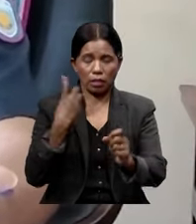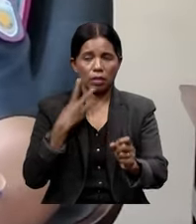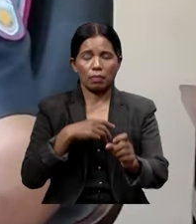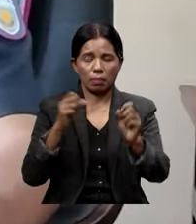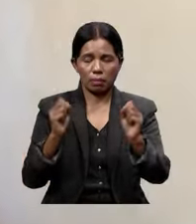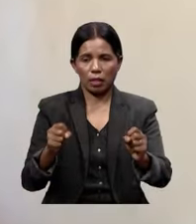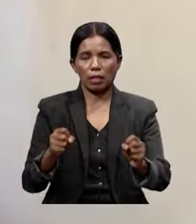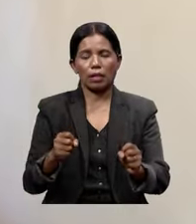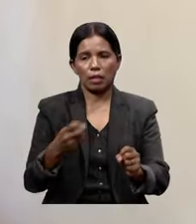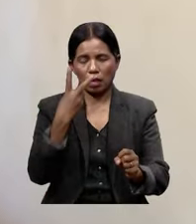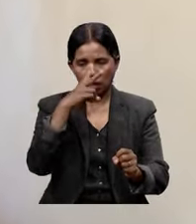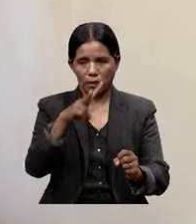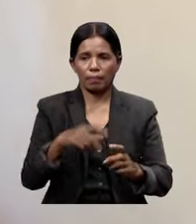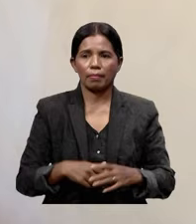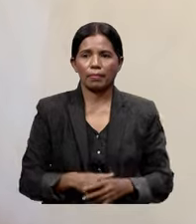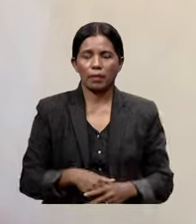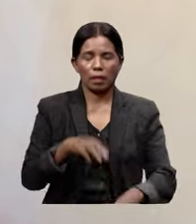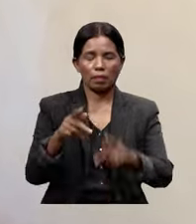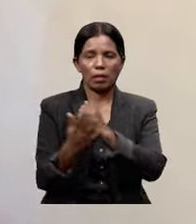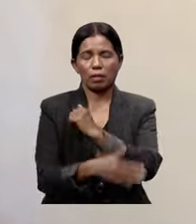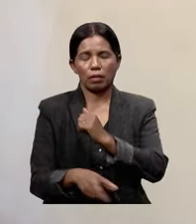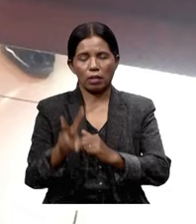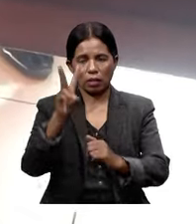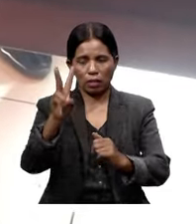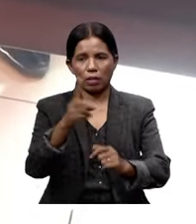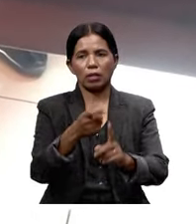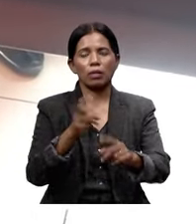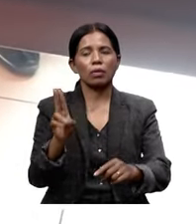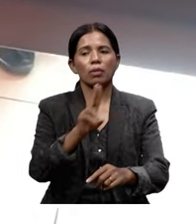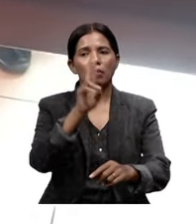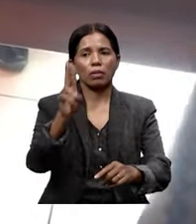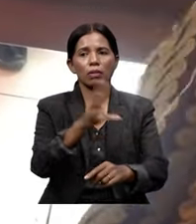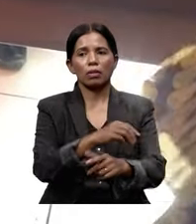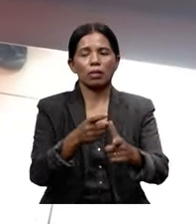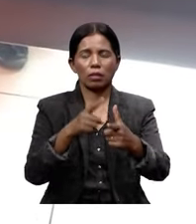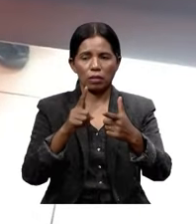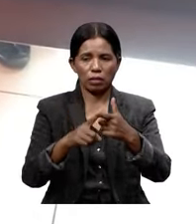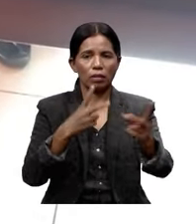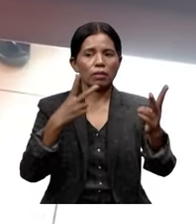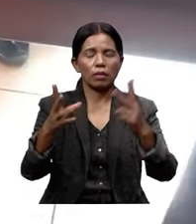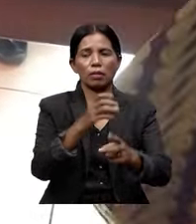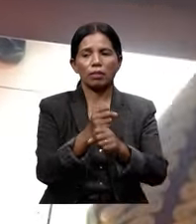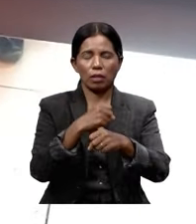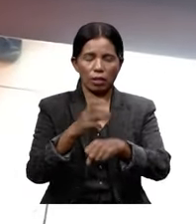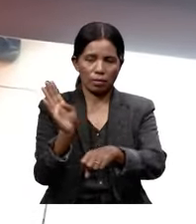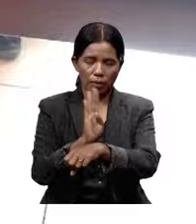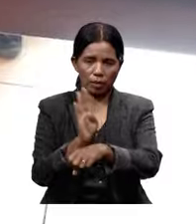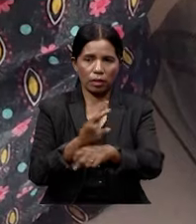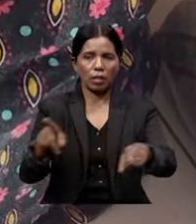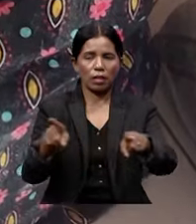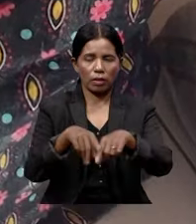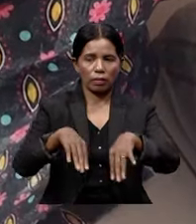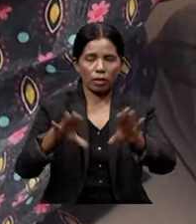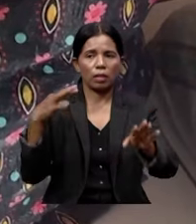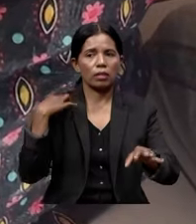nasa toma media tambah. Cidadão estrangeiro na rua ne utiliza sala visa turista hodi halo fali negocio hanesan